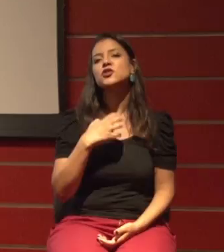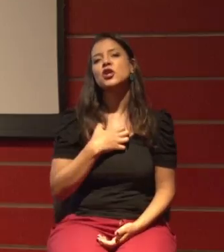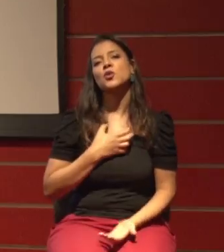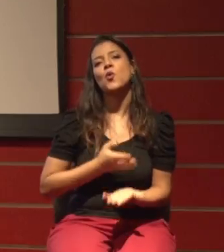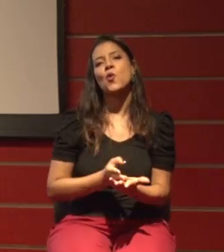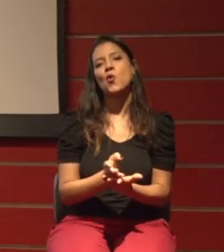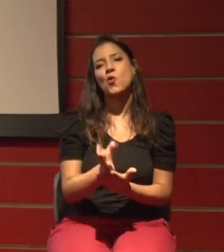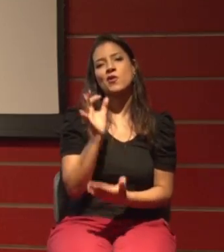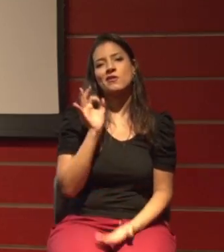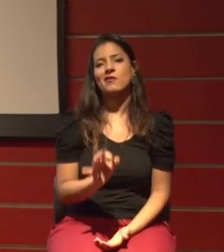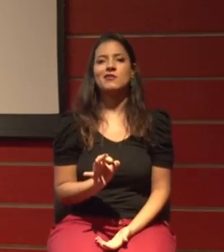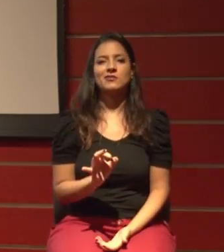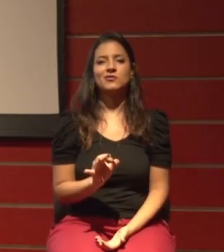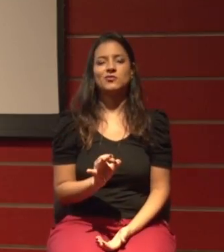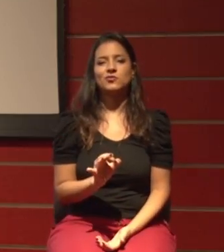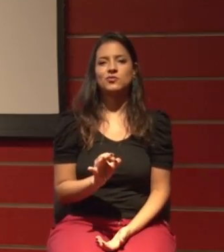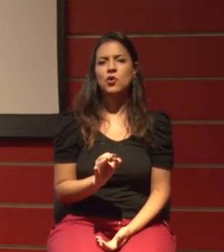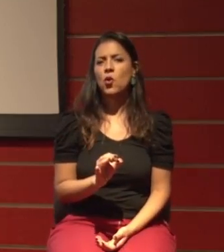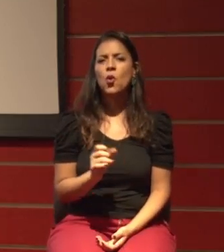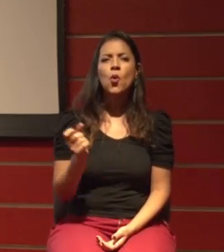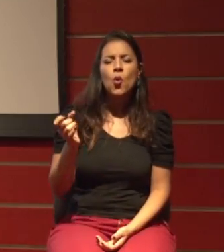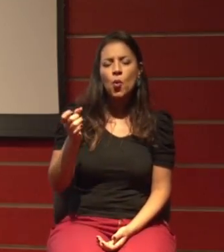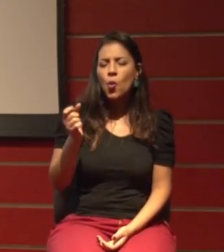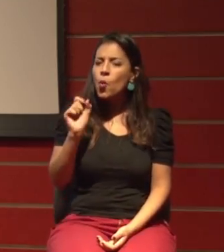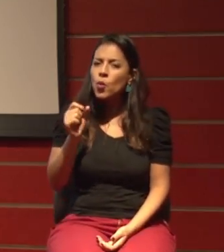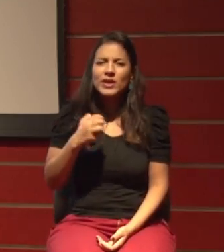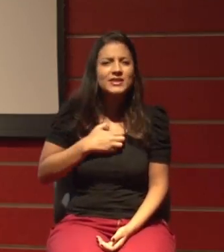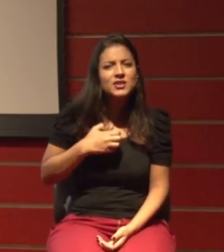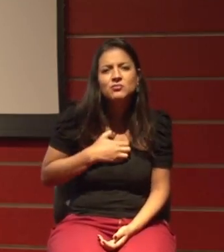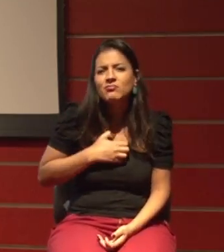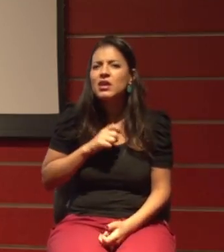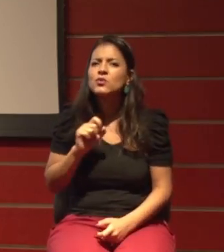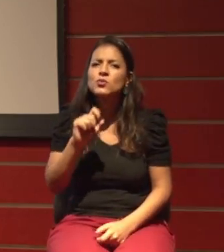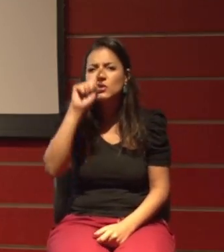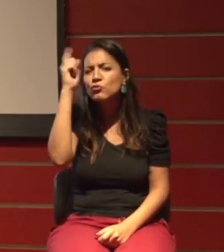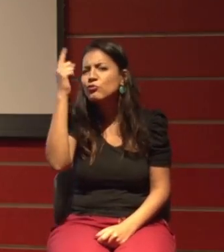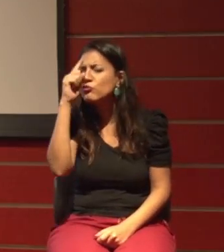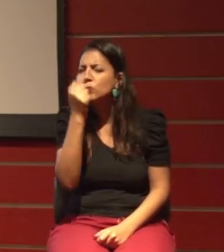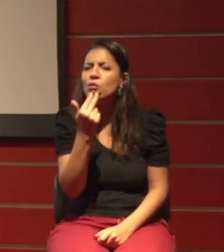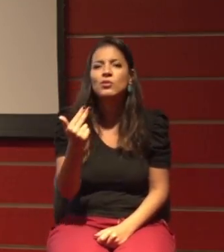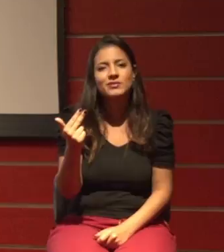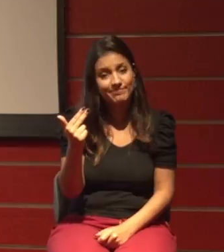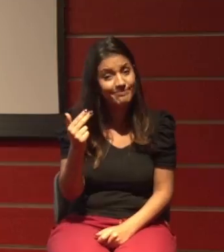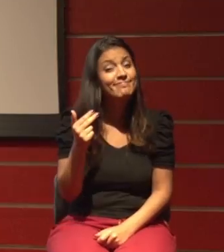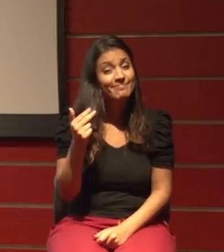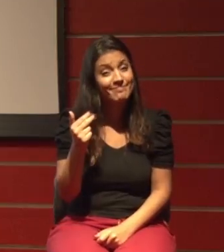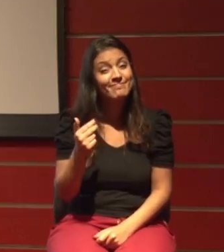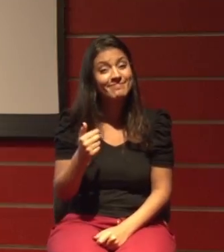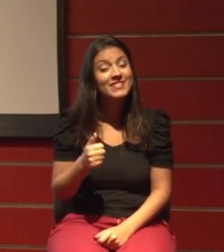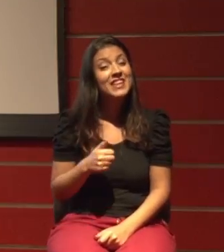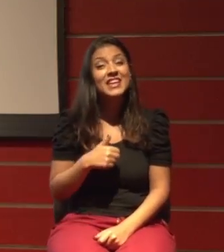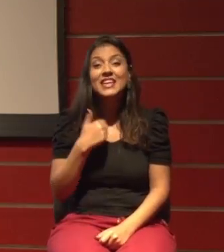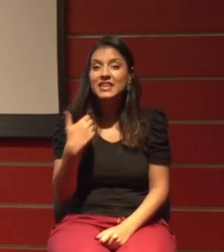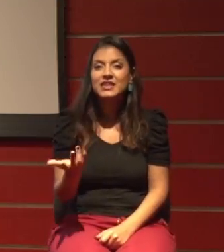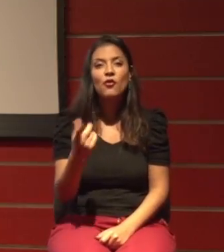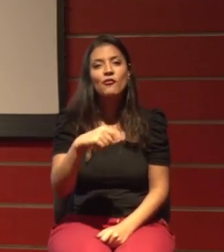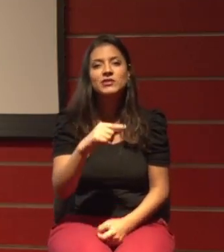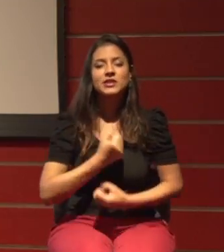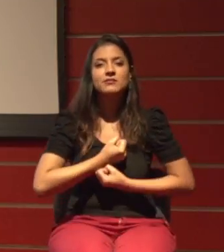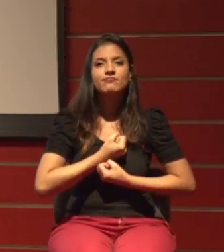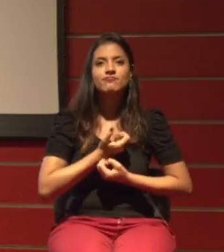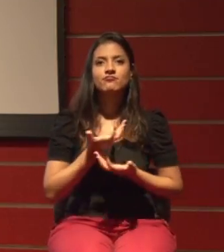honesto com as suas verdades com os seus sentimentos com as suas dúvidas né então não tenho medo de se